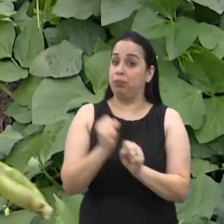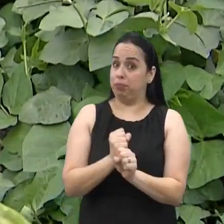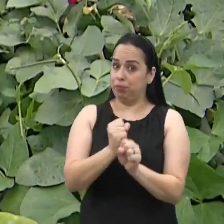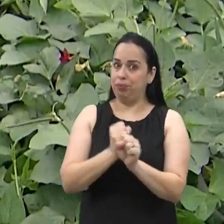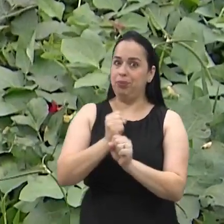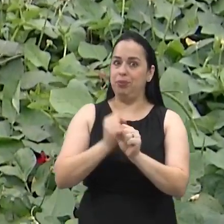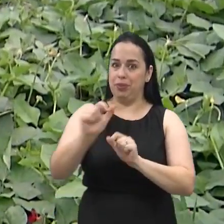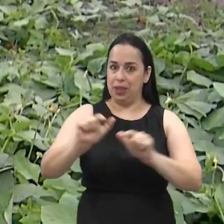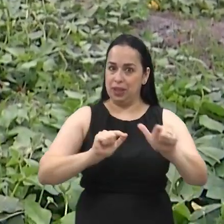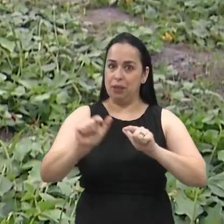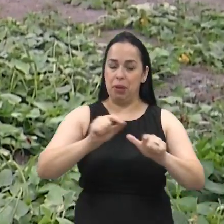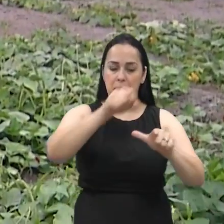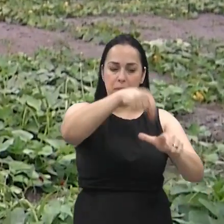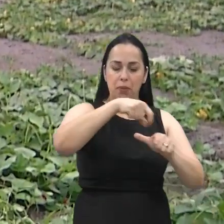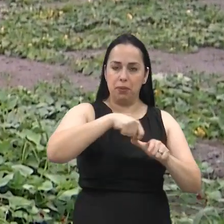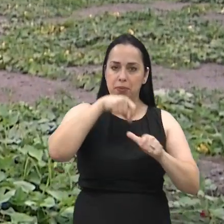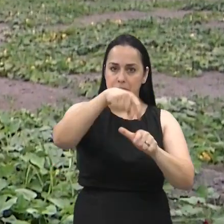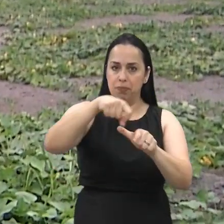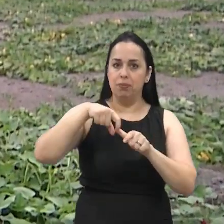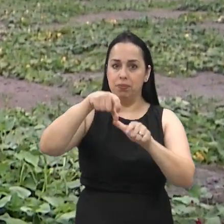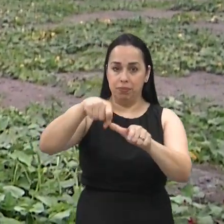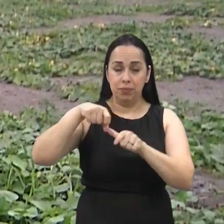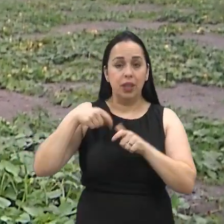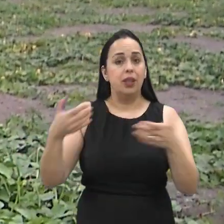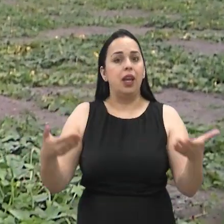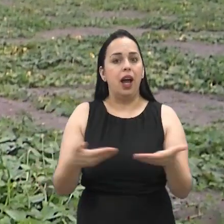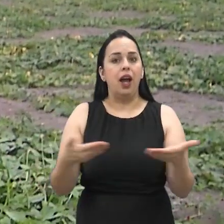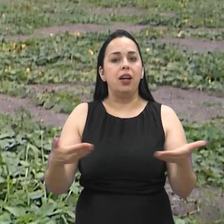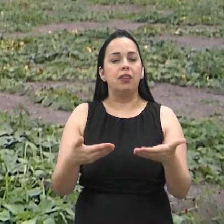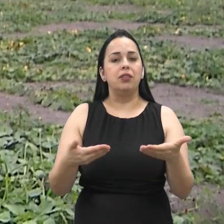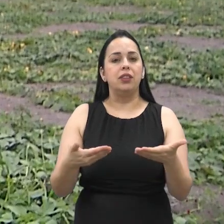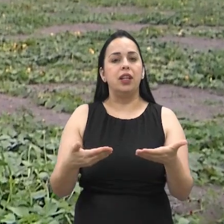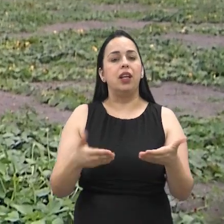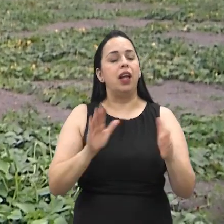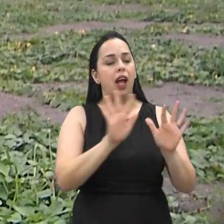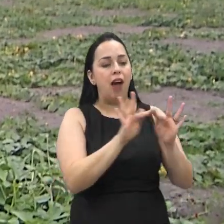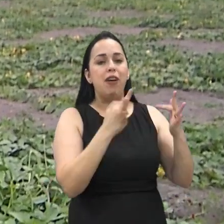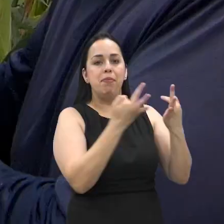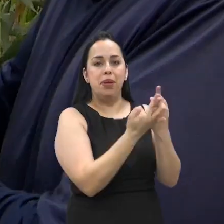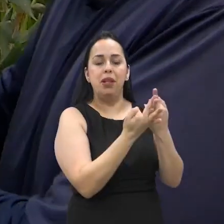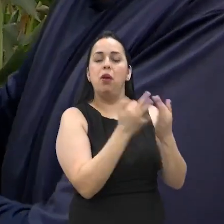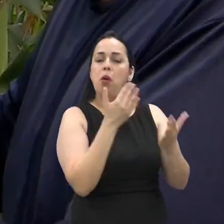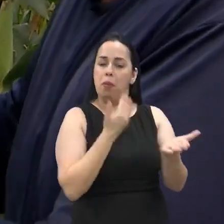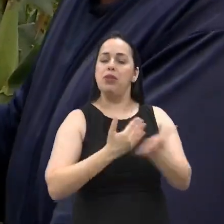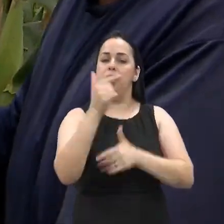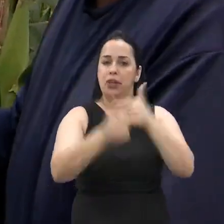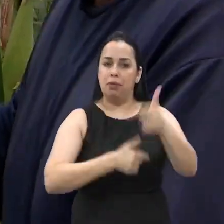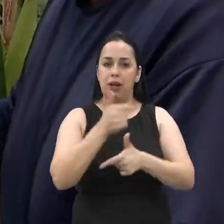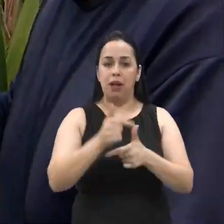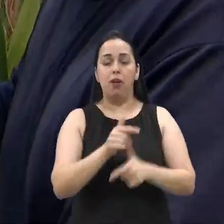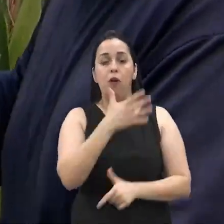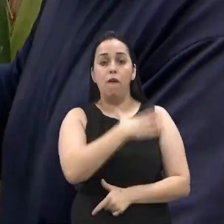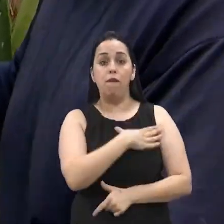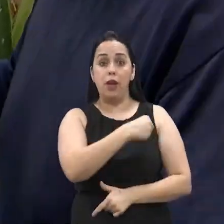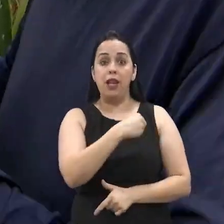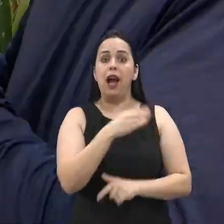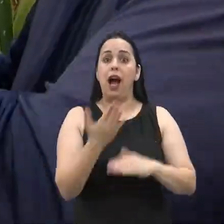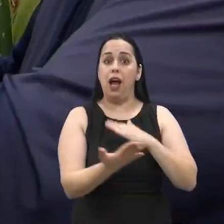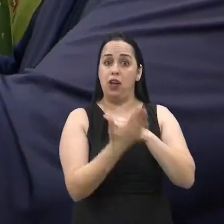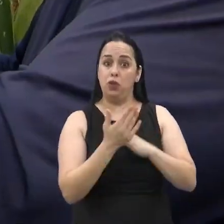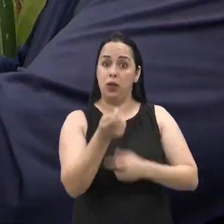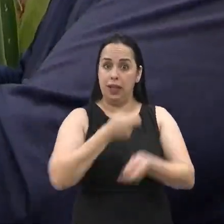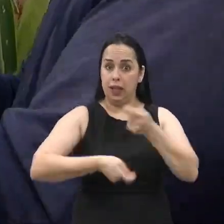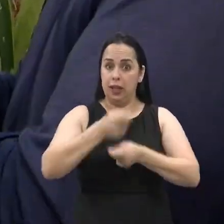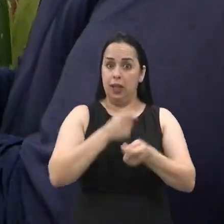anos trabalhando com o plantio e agricultura, Alexandre também inseriu a família no ramo. O filho ajuda na administração